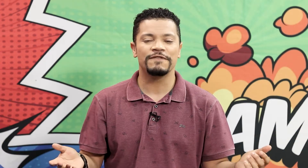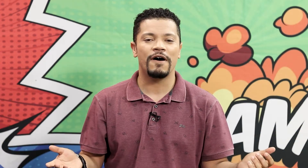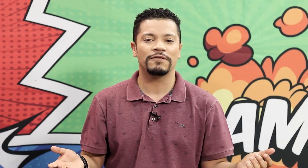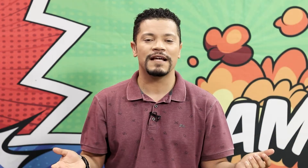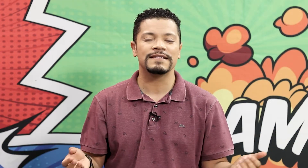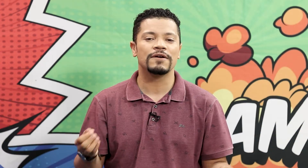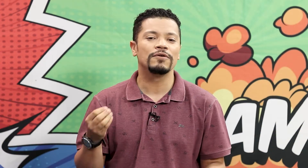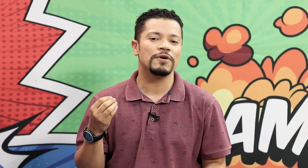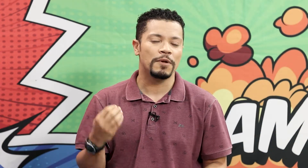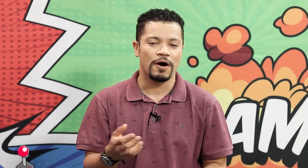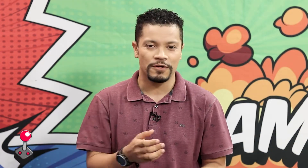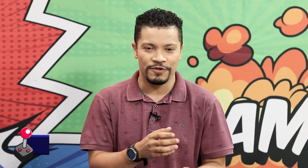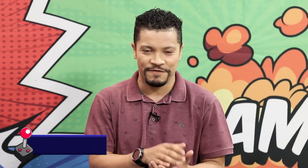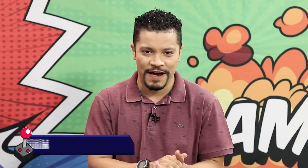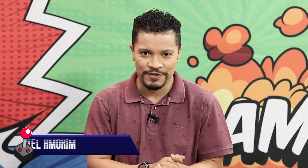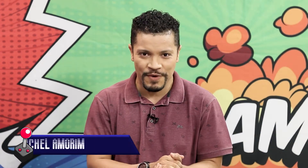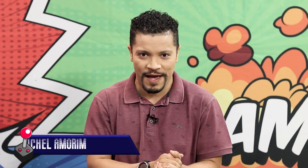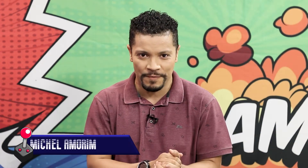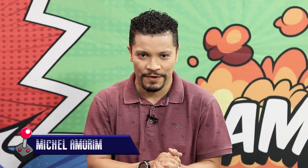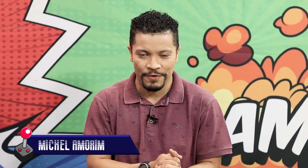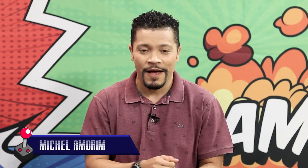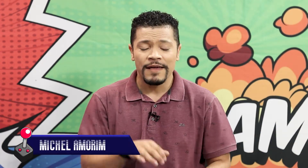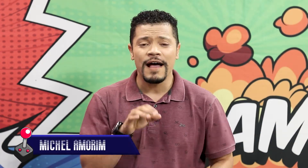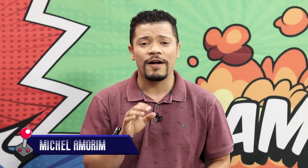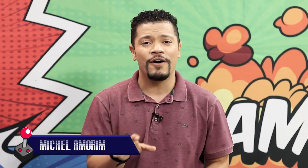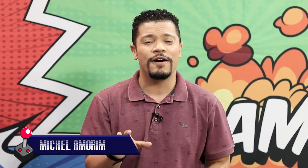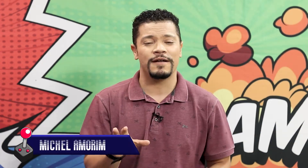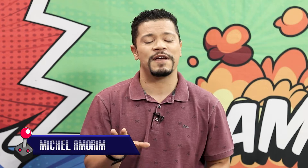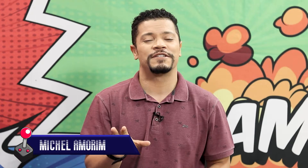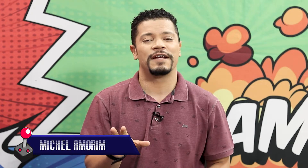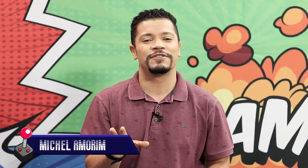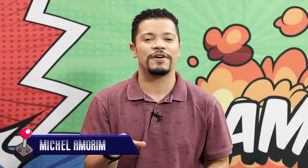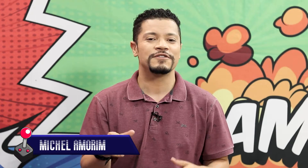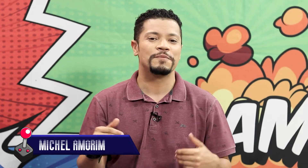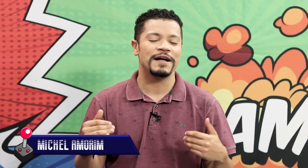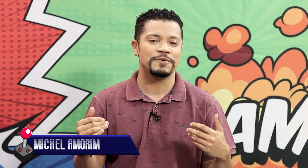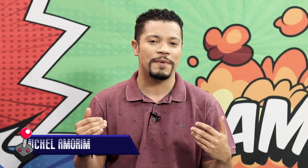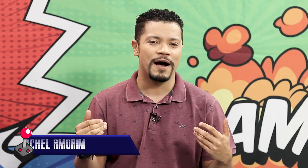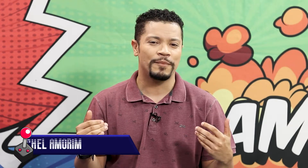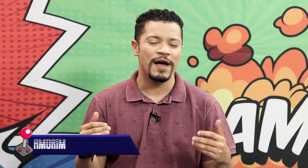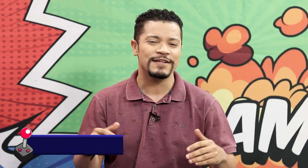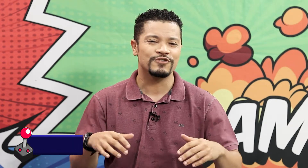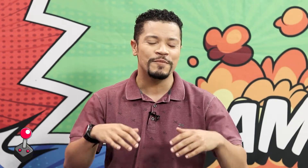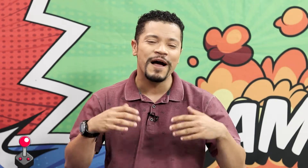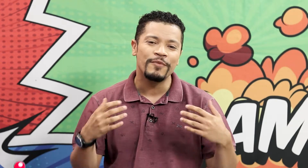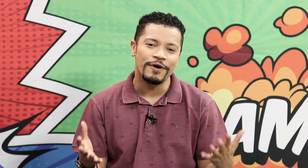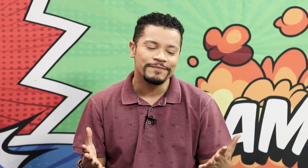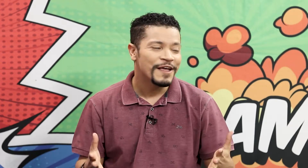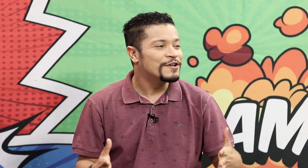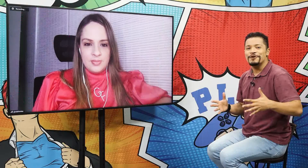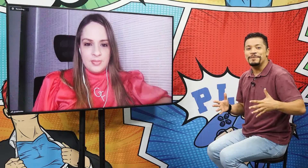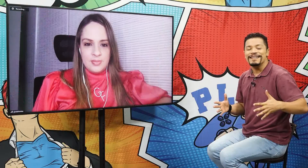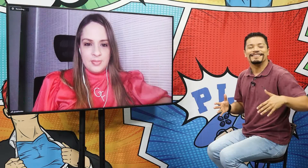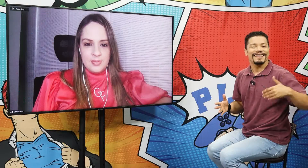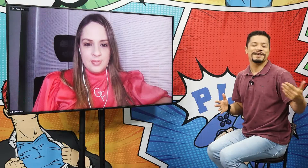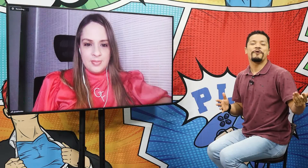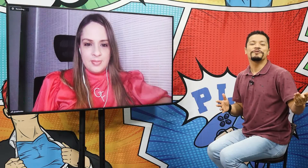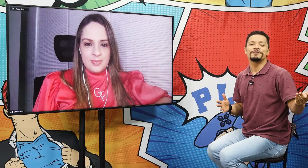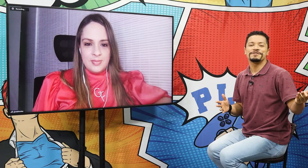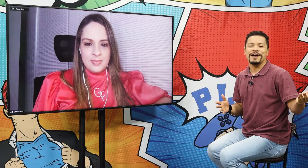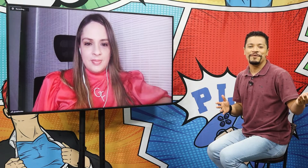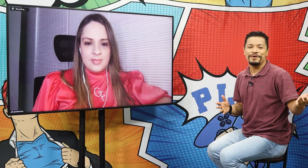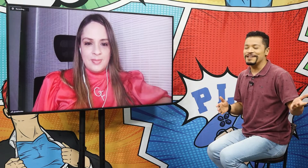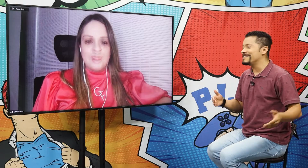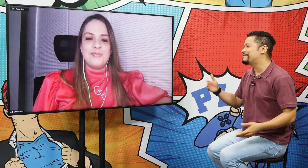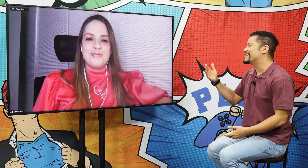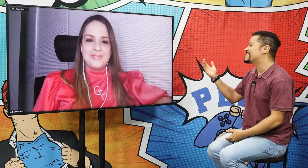Estamos de volta, segundo bloco do Universo Épico. E agora, minha gente, o nosso bate-papo é sobre amor, sobre